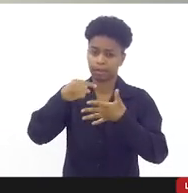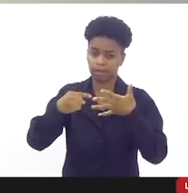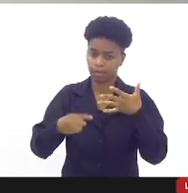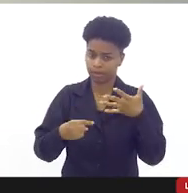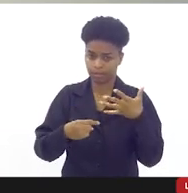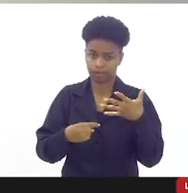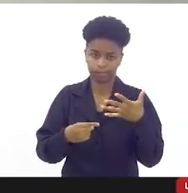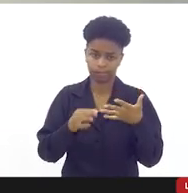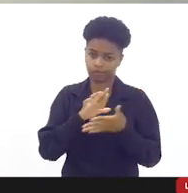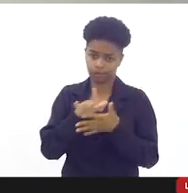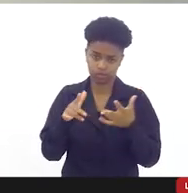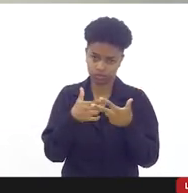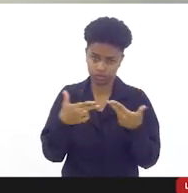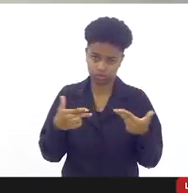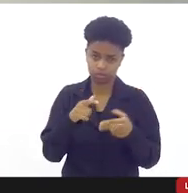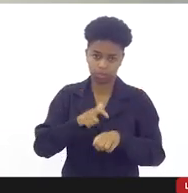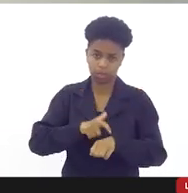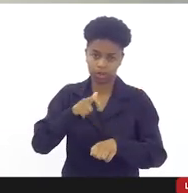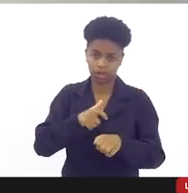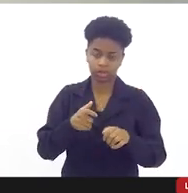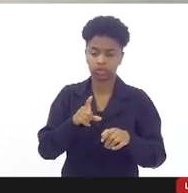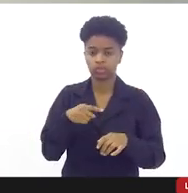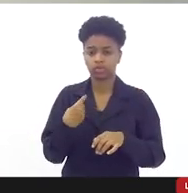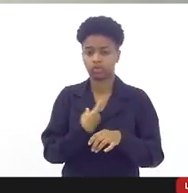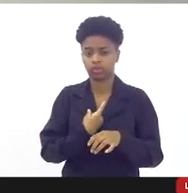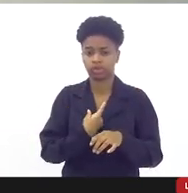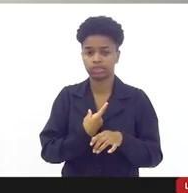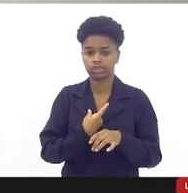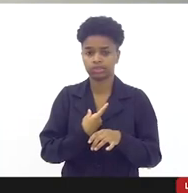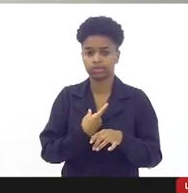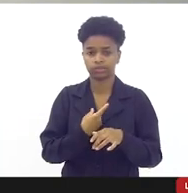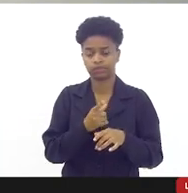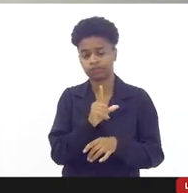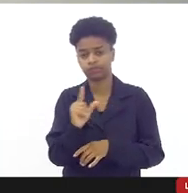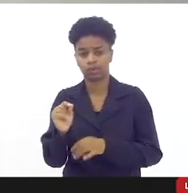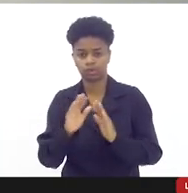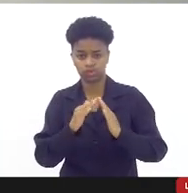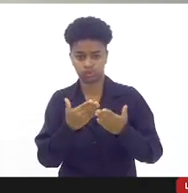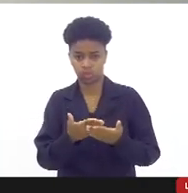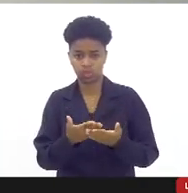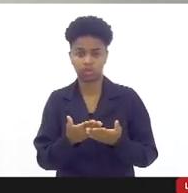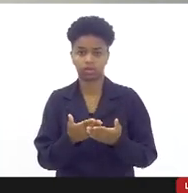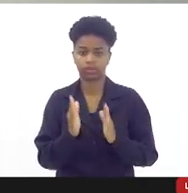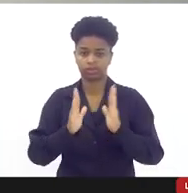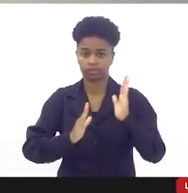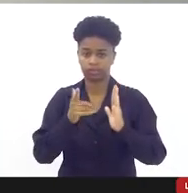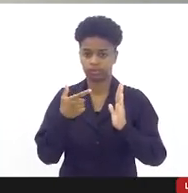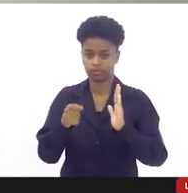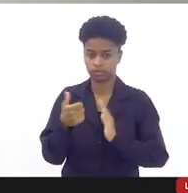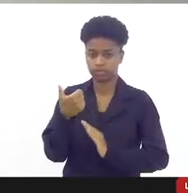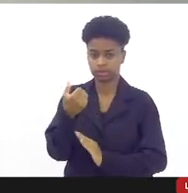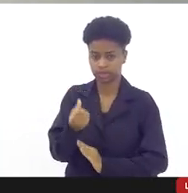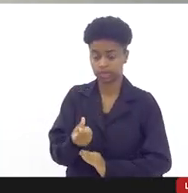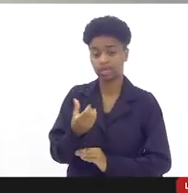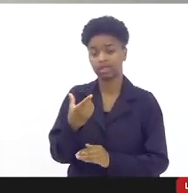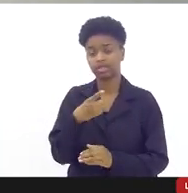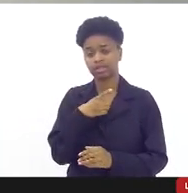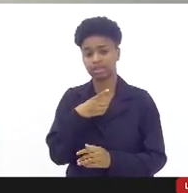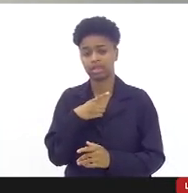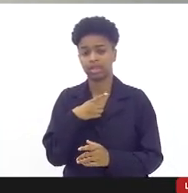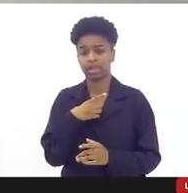da desocupação e só ressaltando que depois de toda a sede de toda a questão